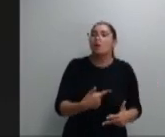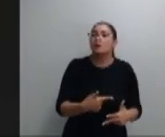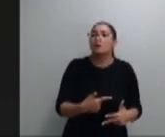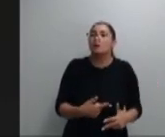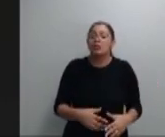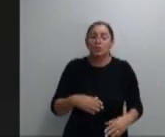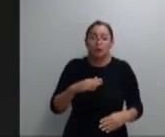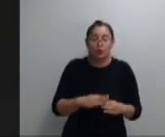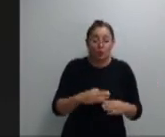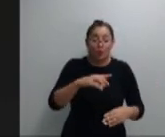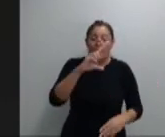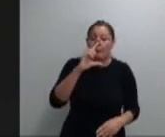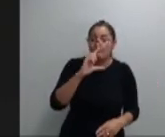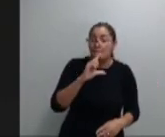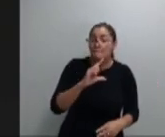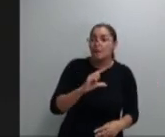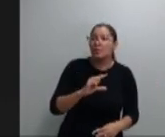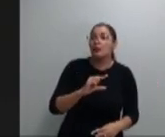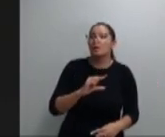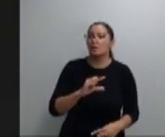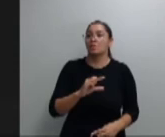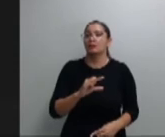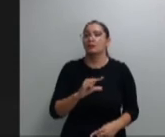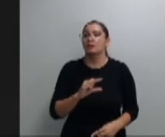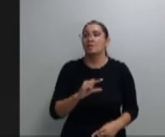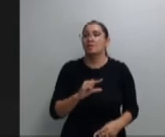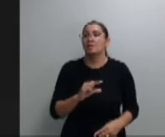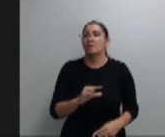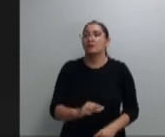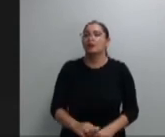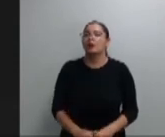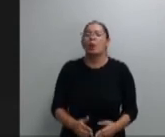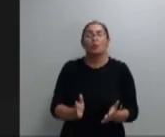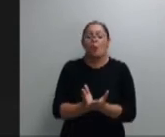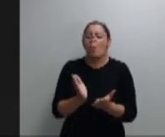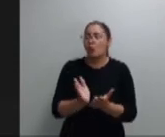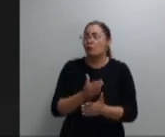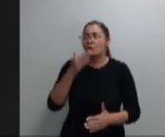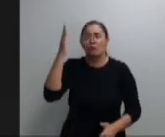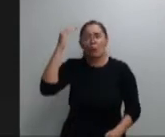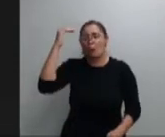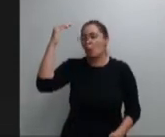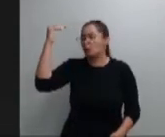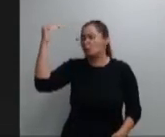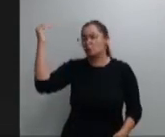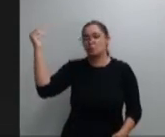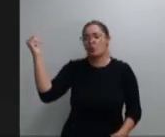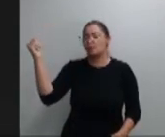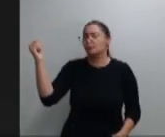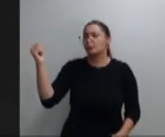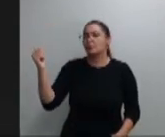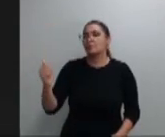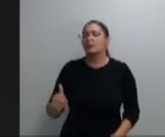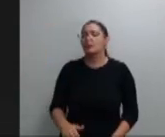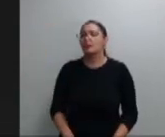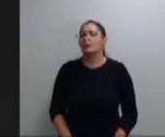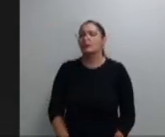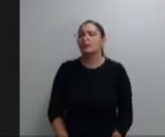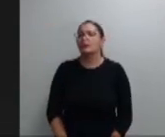é um livro famoso livro da política americana chamado Frederico von Hayek chama Small is Beautiful quer dizer